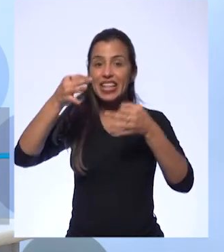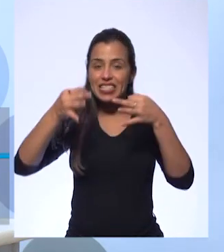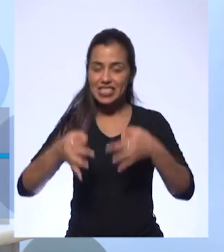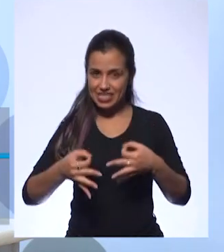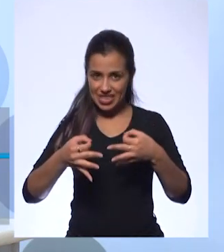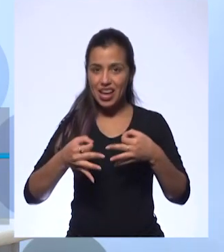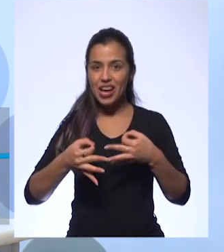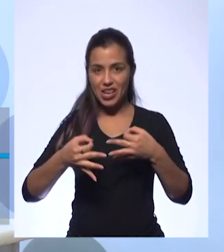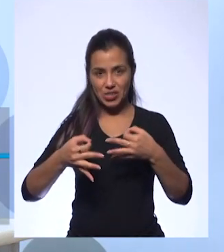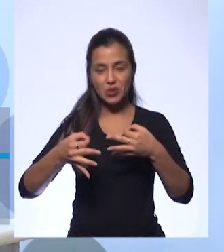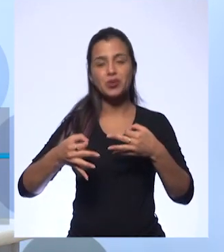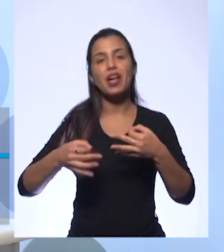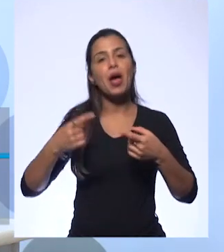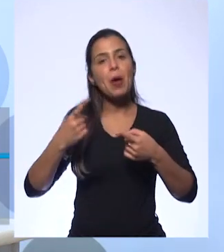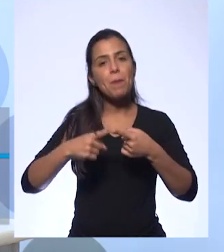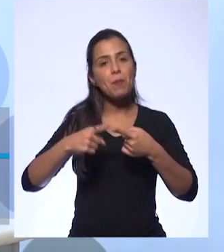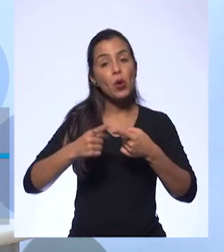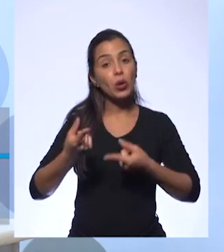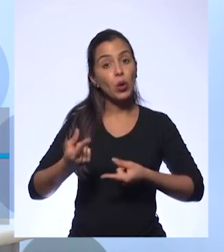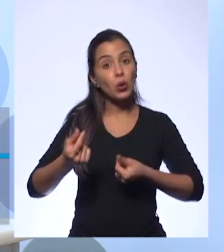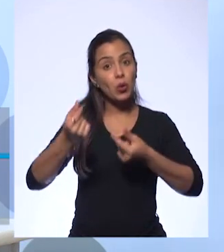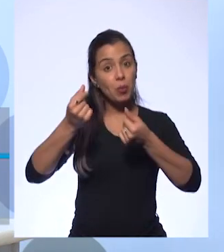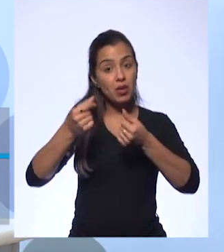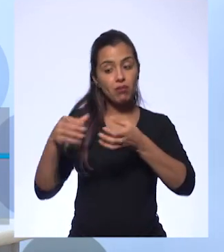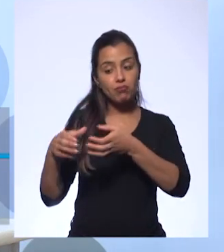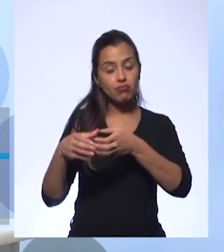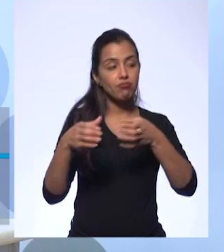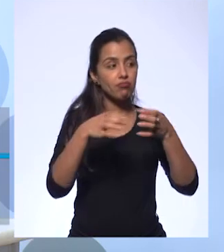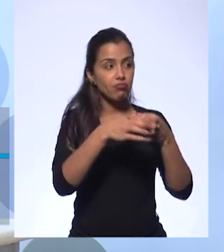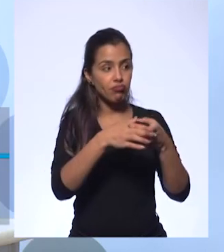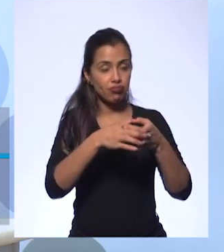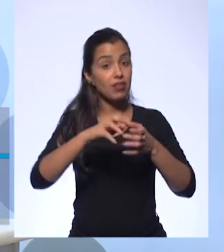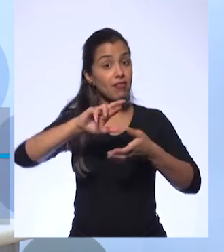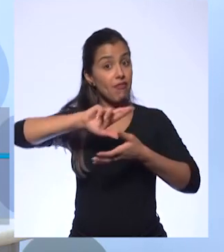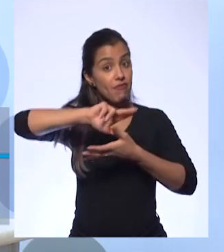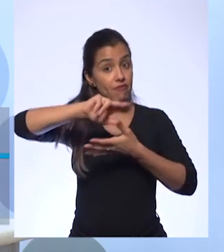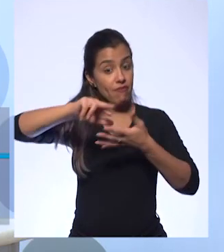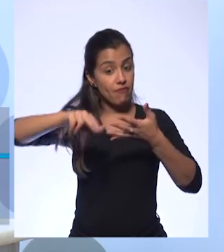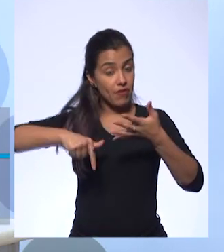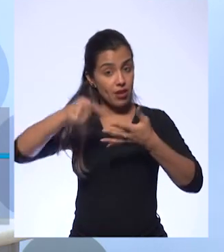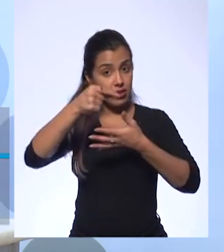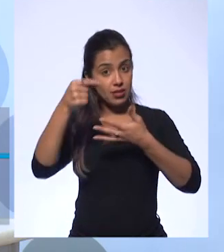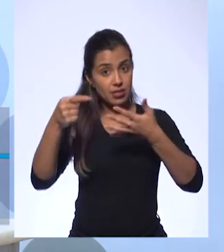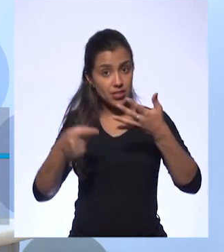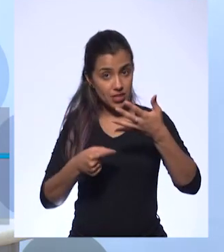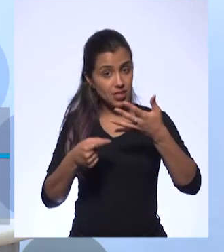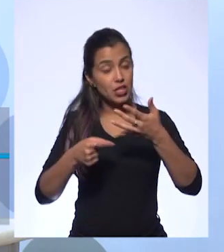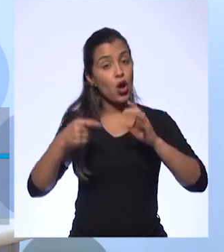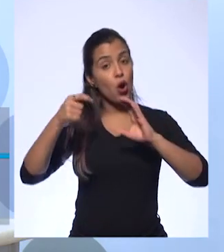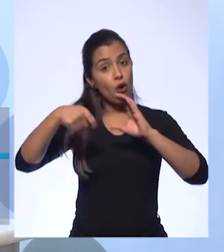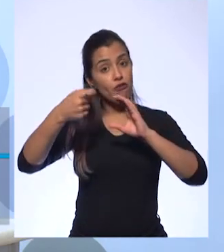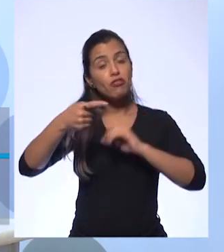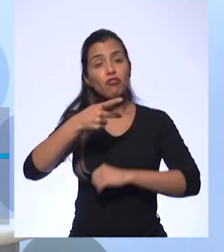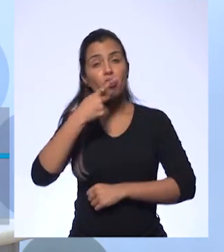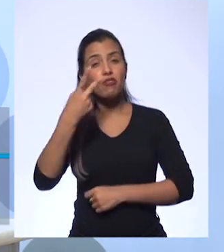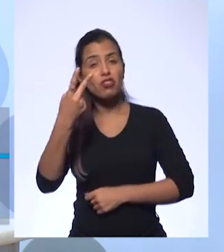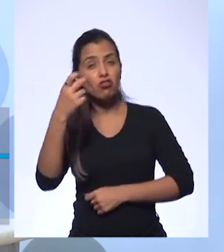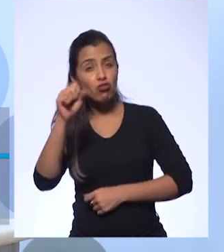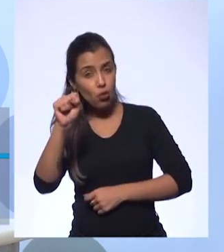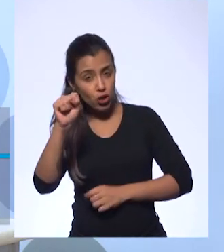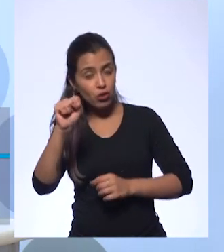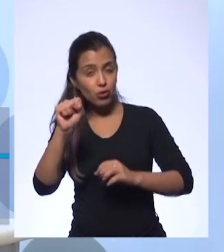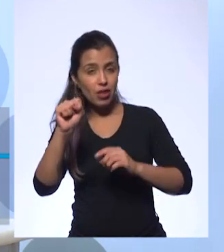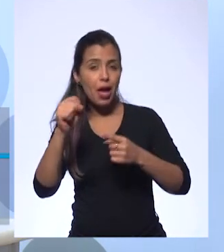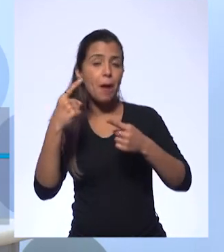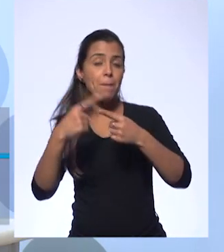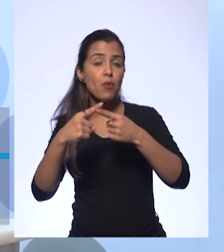aspectos que envolvem a economia dos 2 blocos, né? Então, nós temos aí 27 países, né? O vídeo falou 28 porque esse vídeo